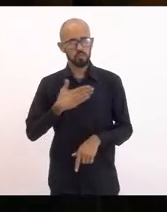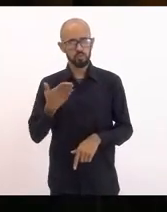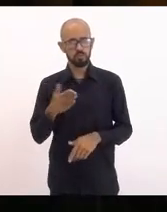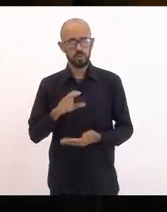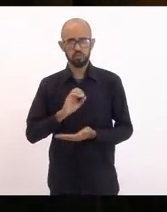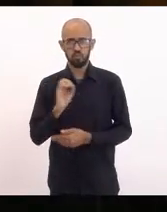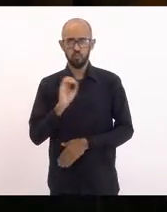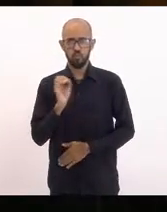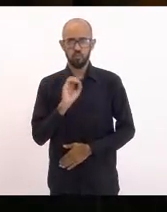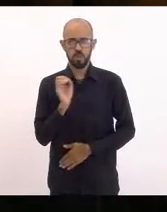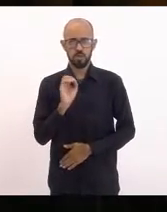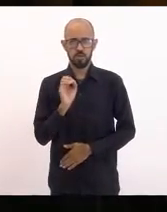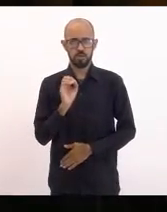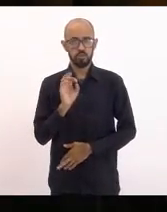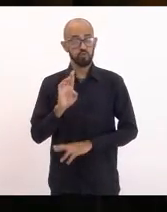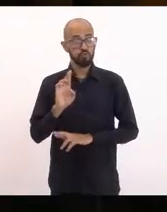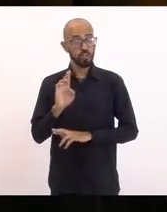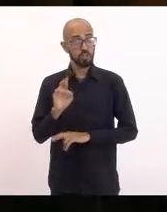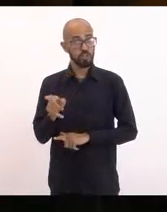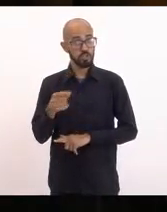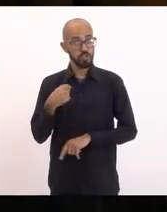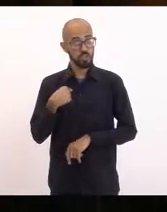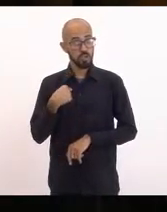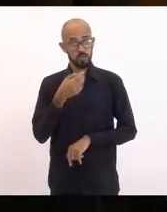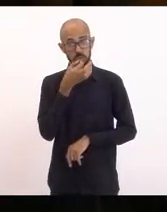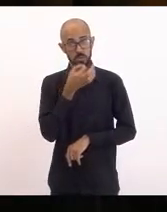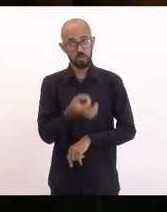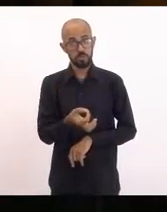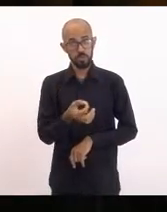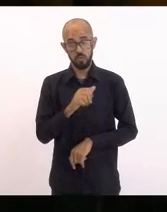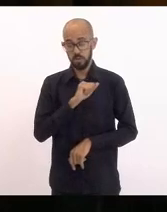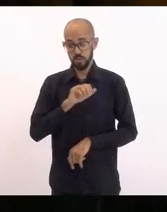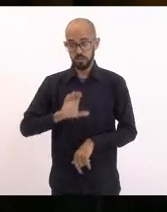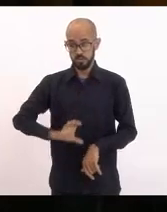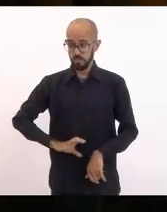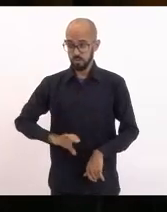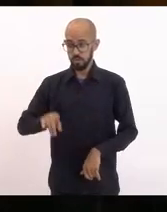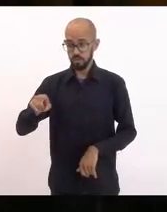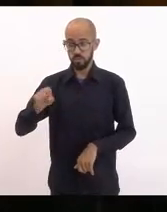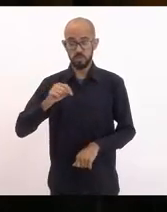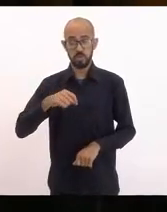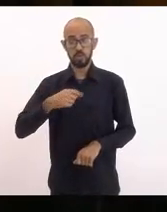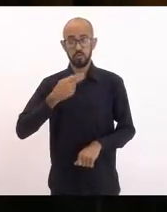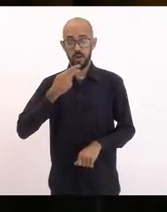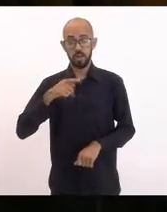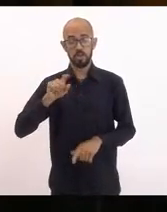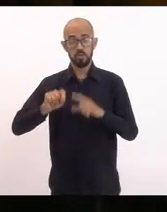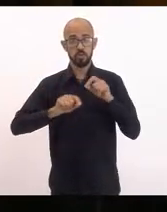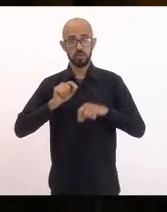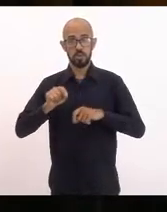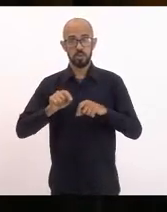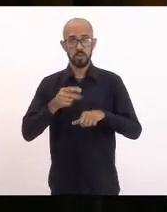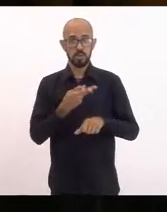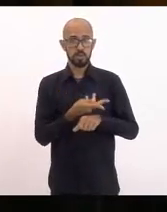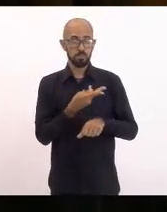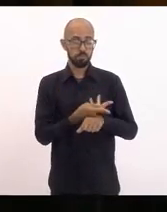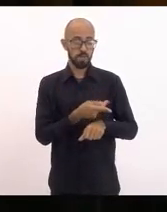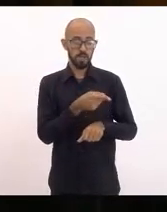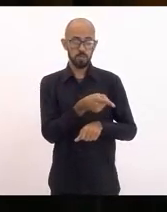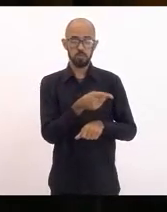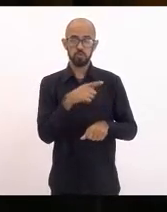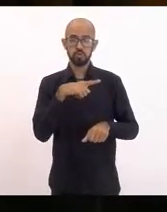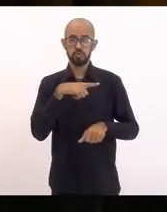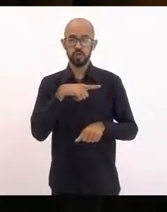Ao contrário, eu sou daqueles, André, que defendia que essa gratificação tivesse o